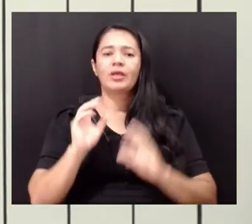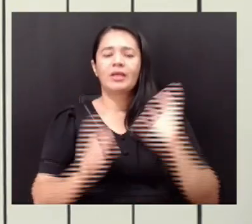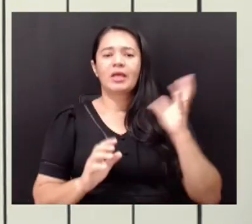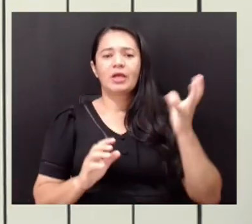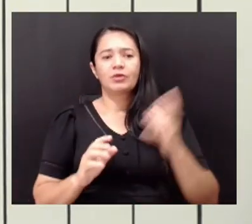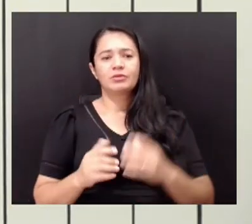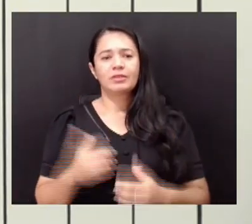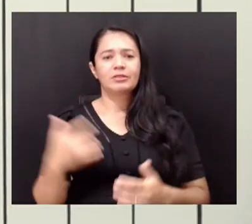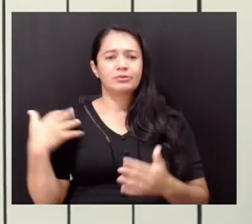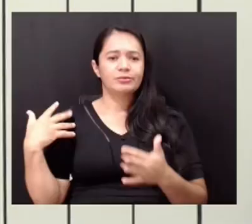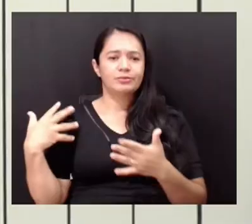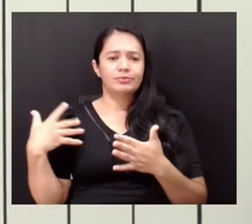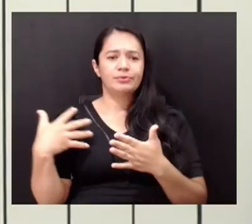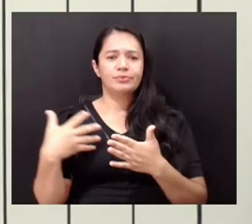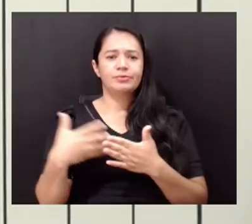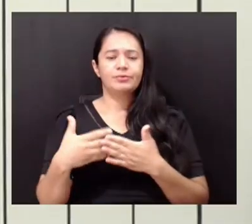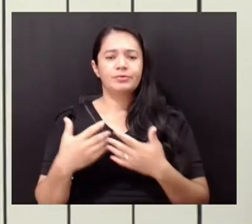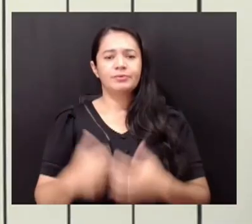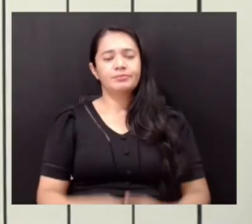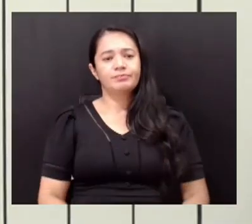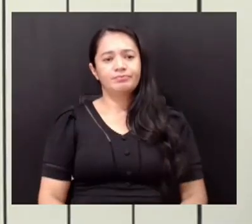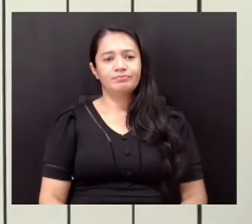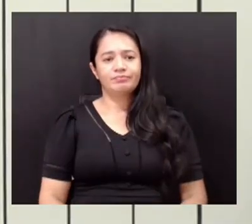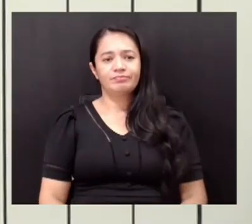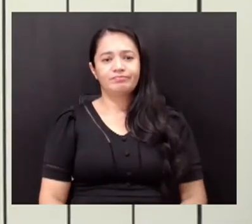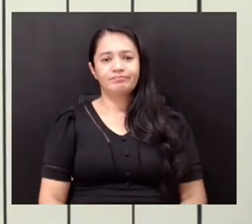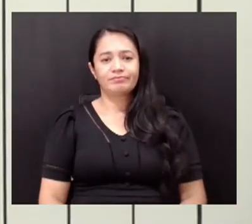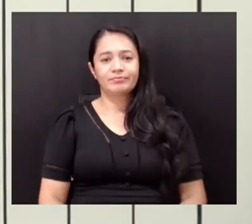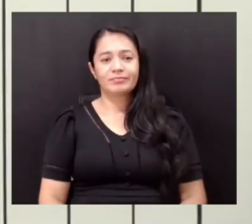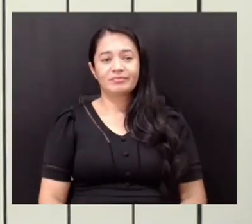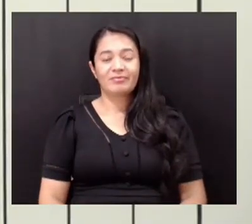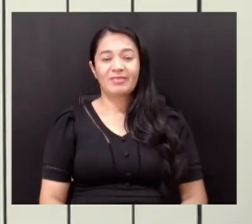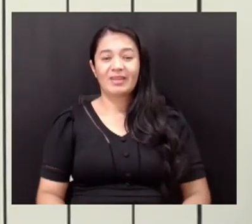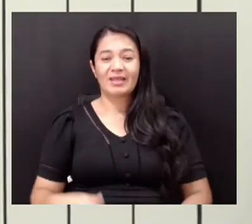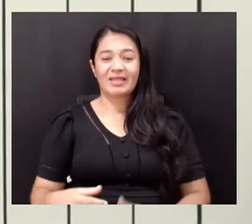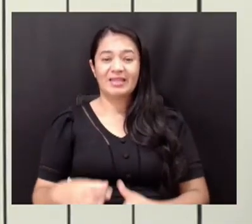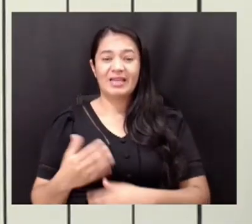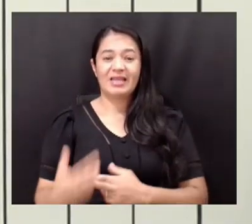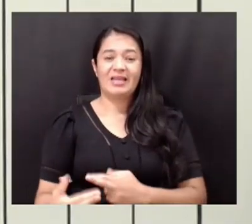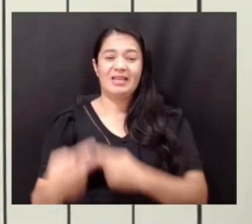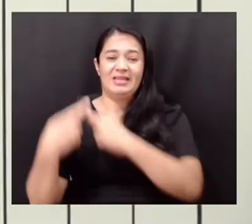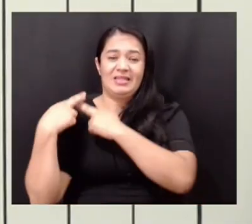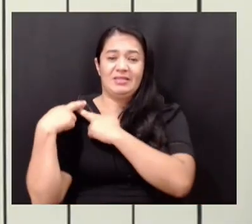anos? Acúmulo de função, sobrecarga de trabalho,